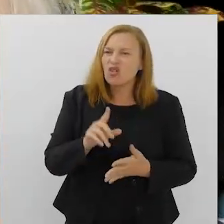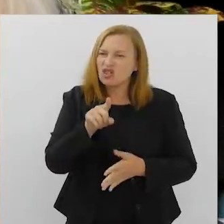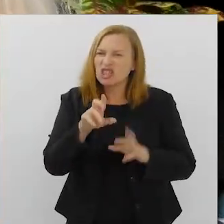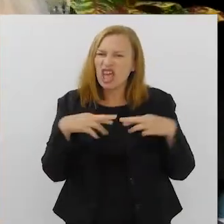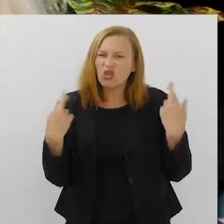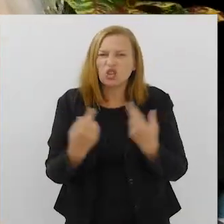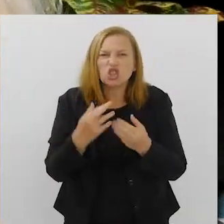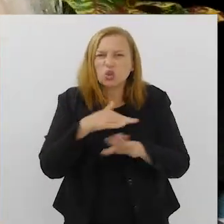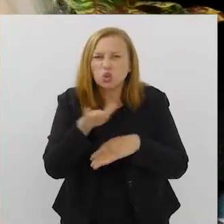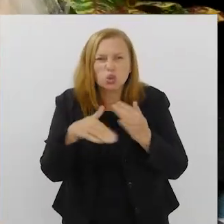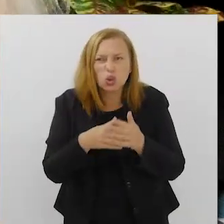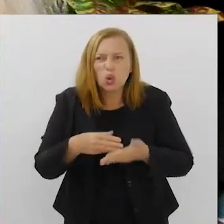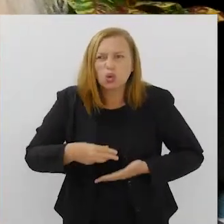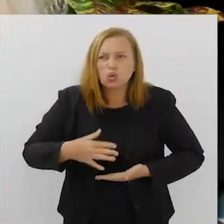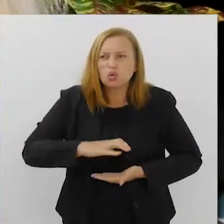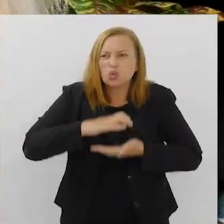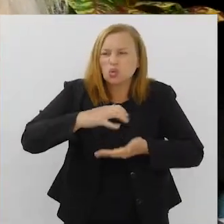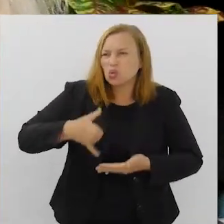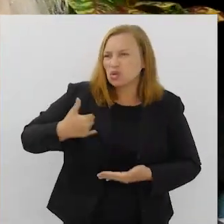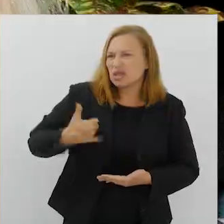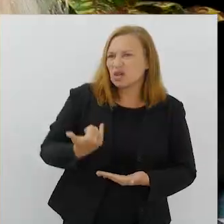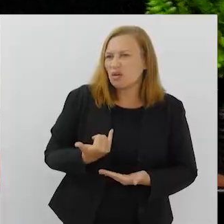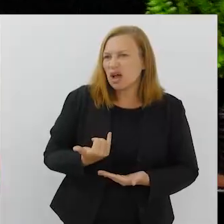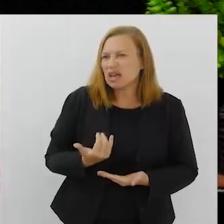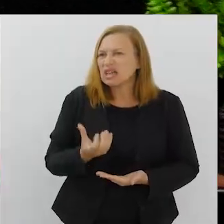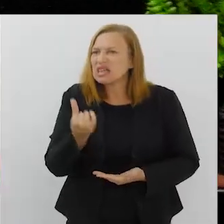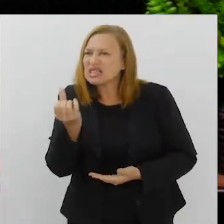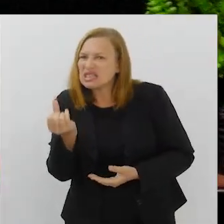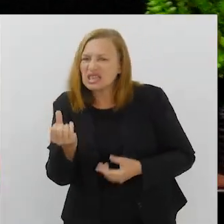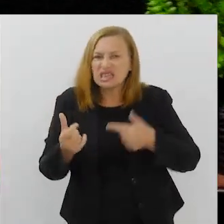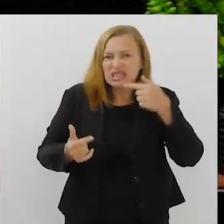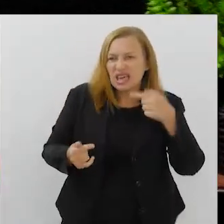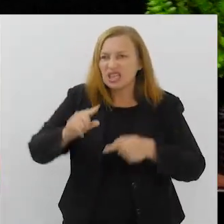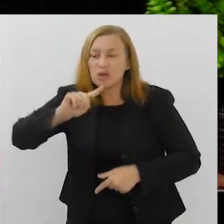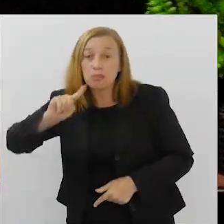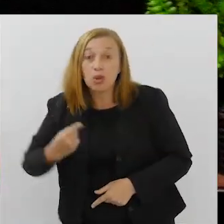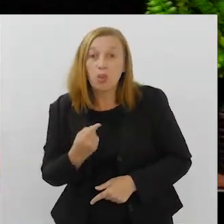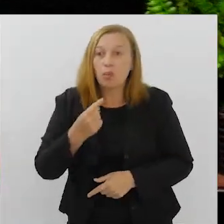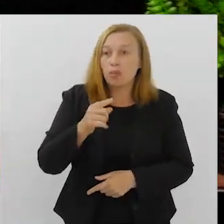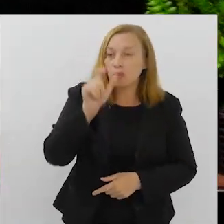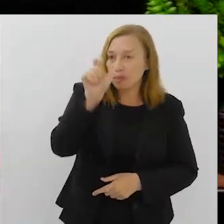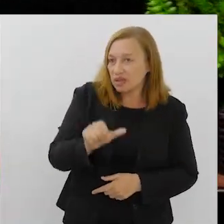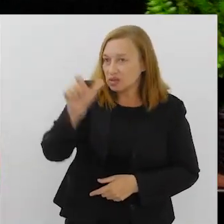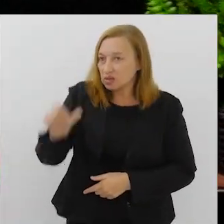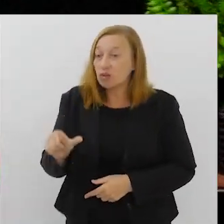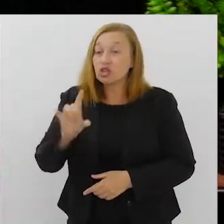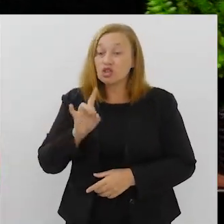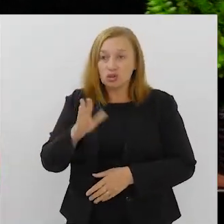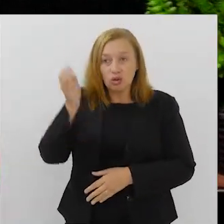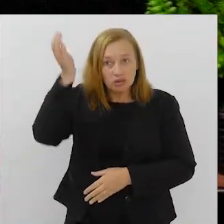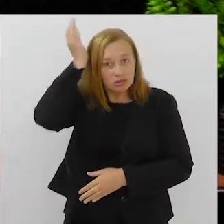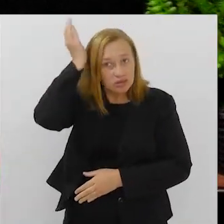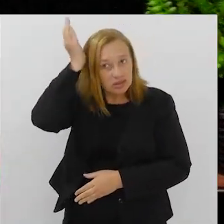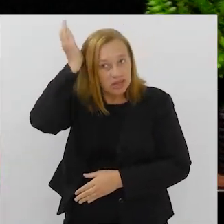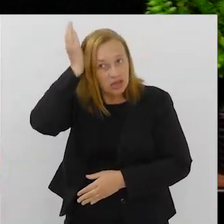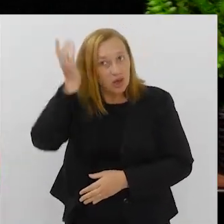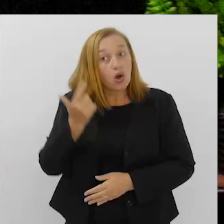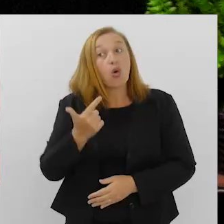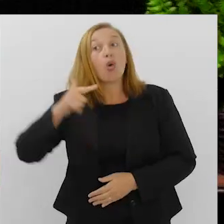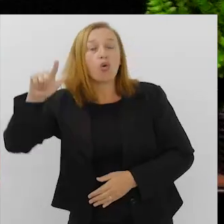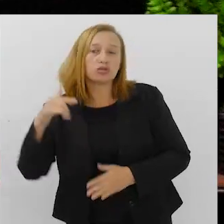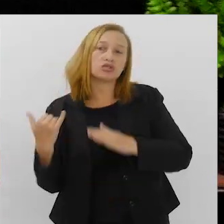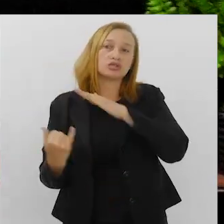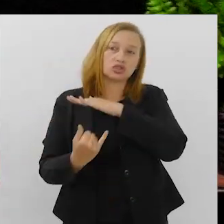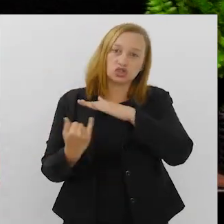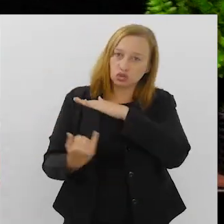reúne todos os idosos, são quantos? Entre 6 a 7 mil pessoas só das nossas unidades,